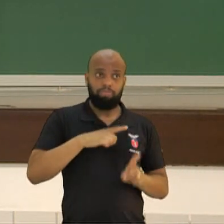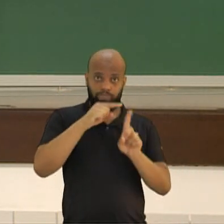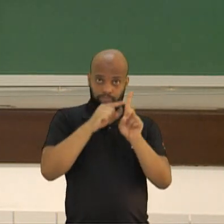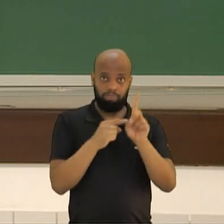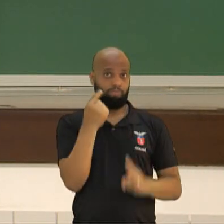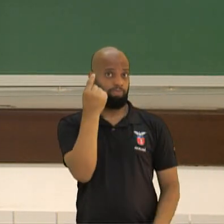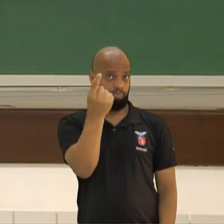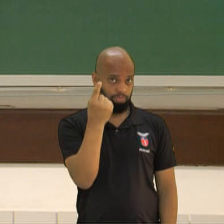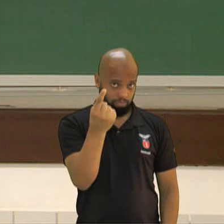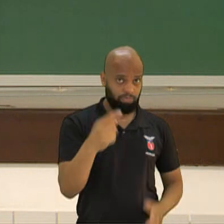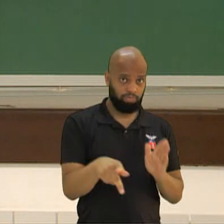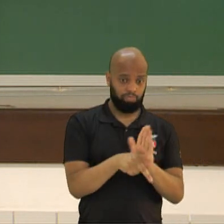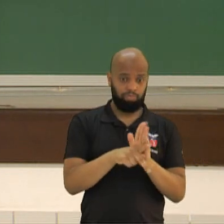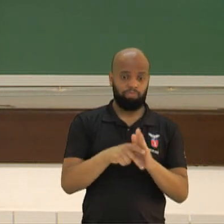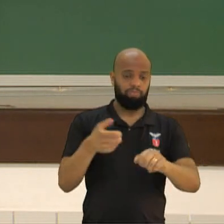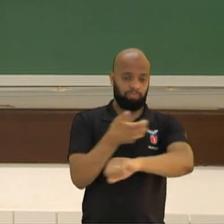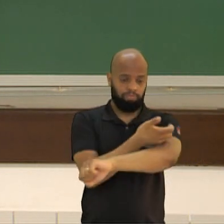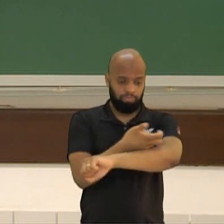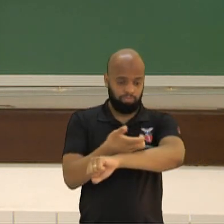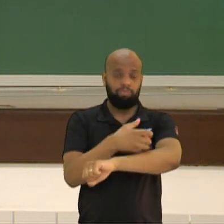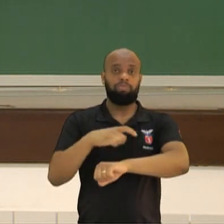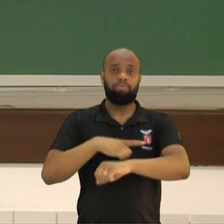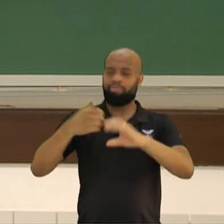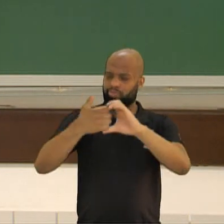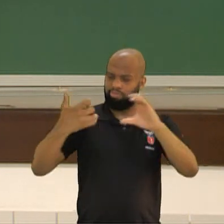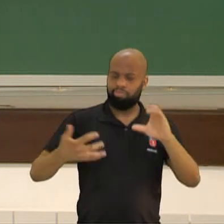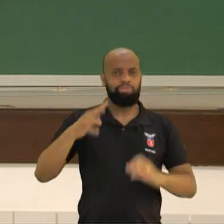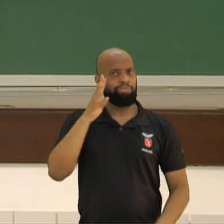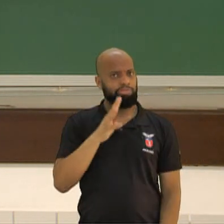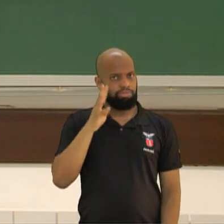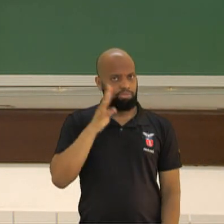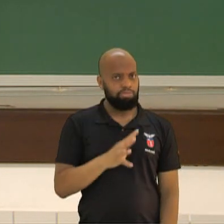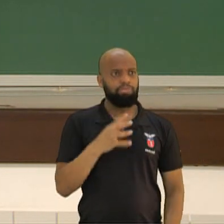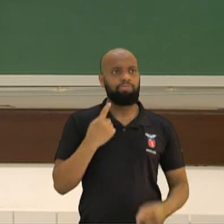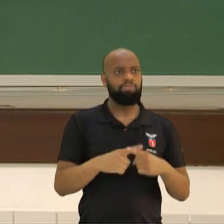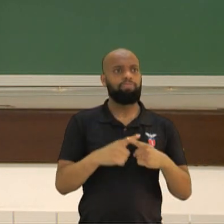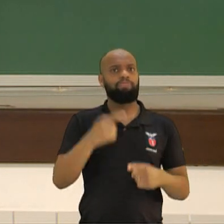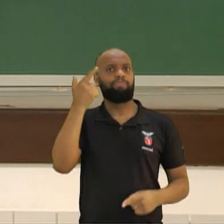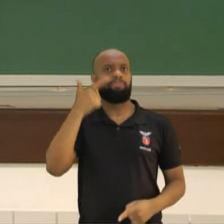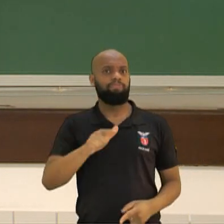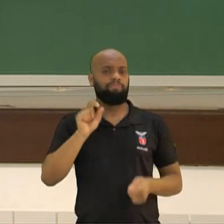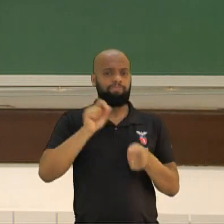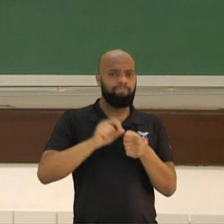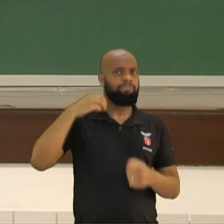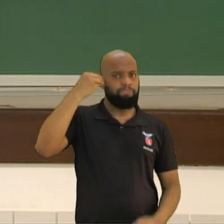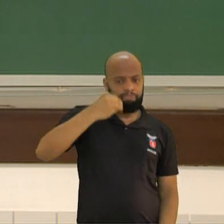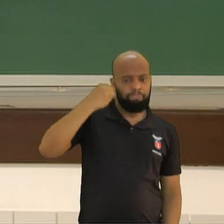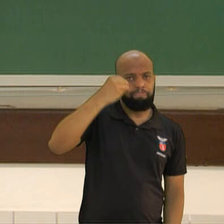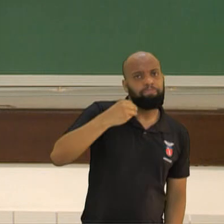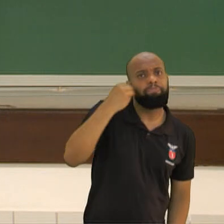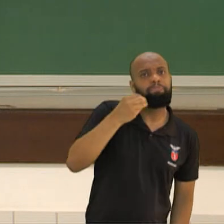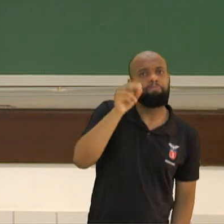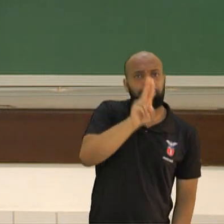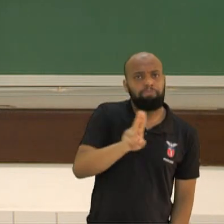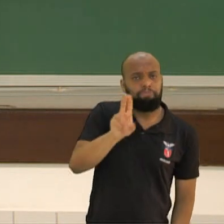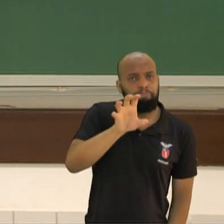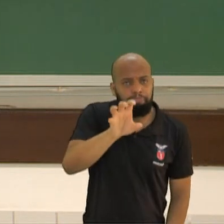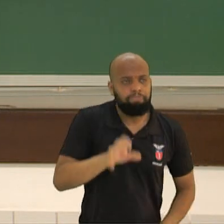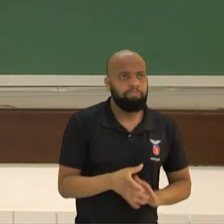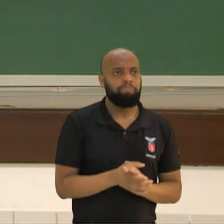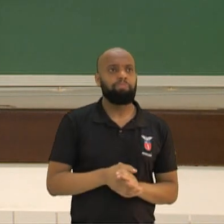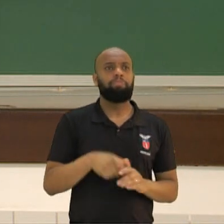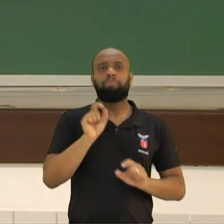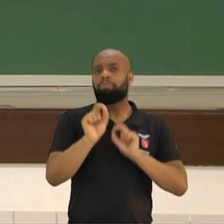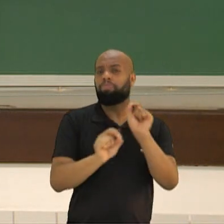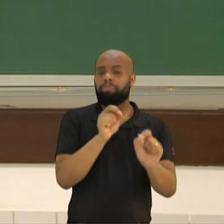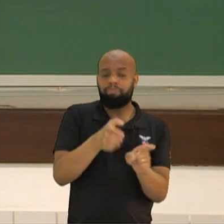vegetais tinha características muito legais para que ele pudesse fazer experimentos através dela, que eram